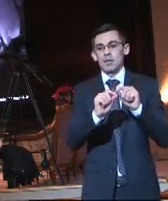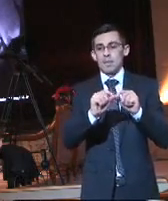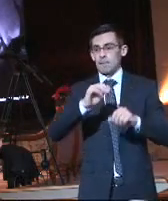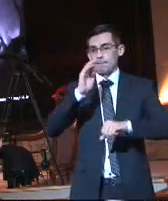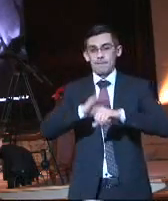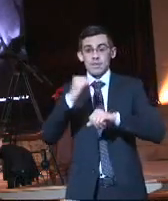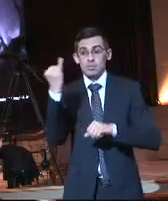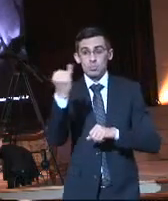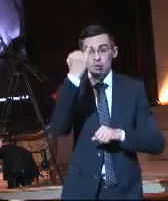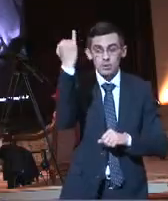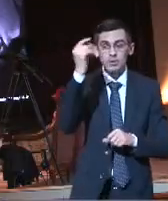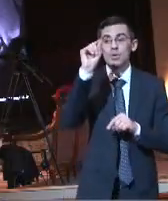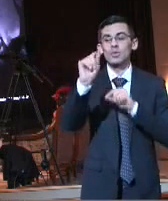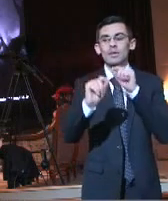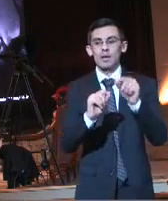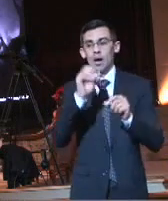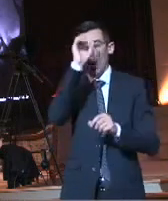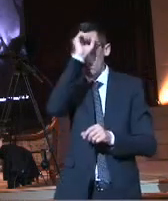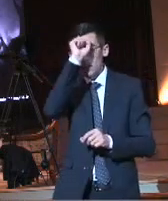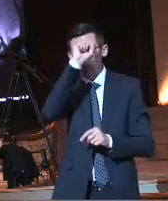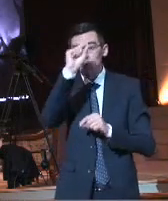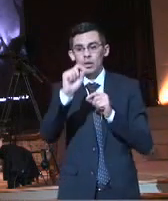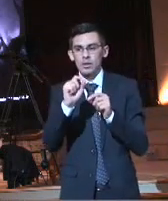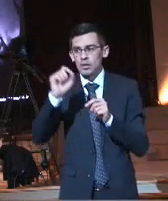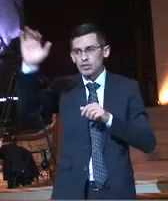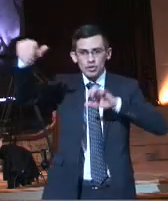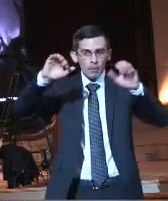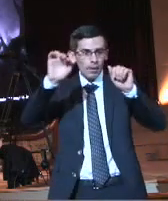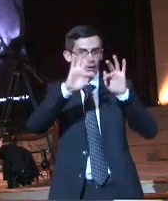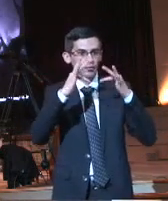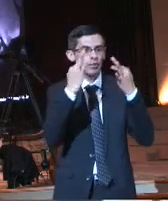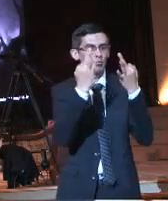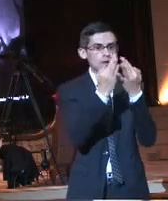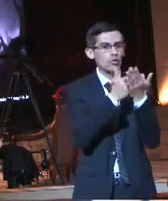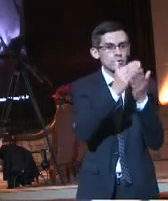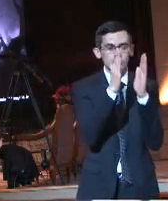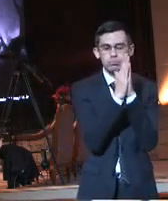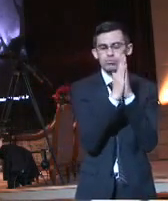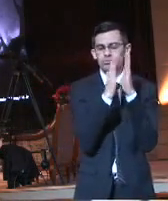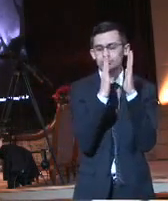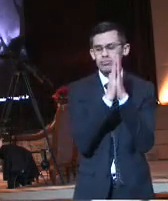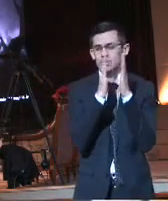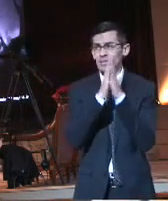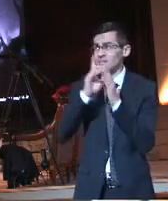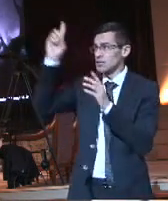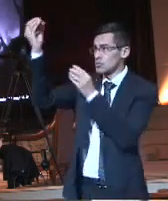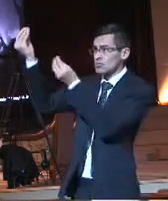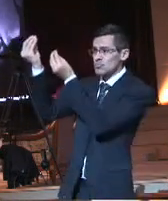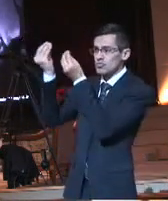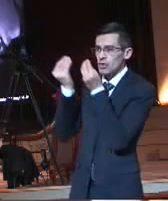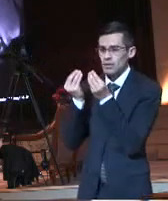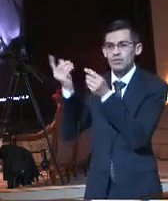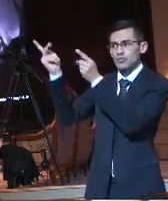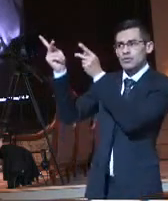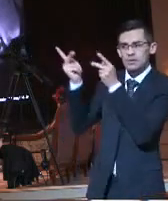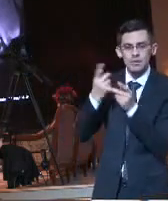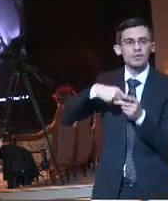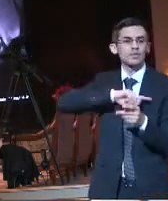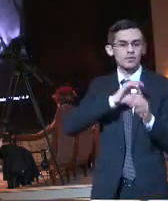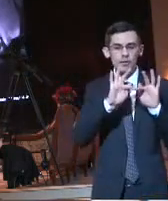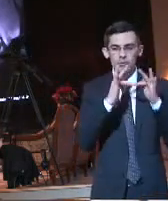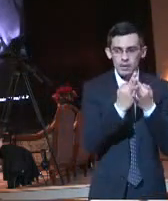casa. Reúne a tua família, começa a orar. Começa a pedir a intervenção de Jesus, consagra a tua